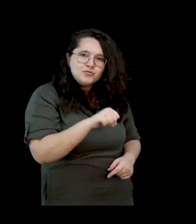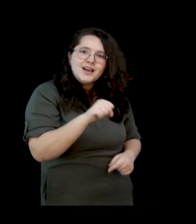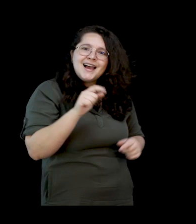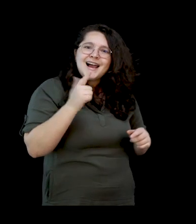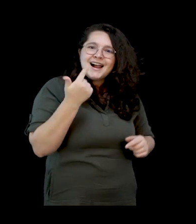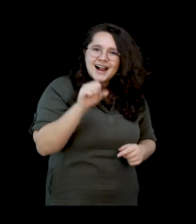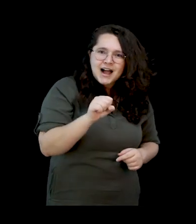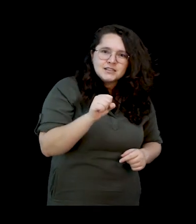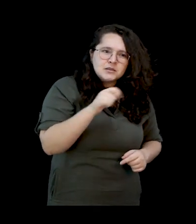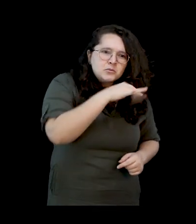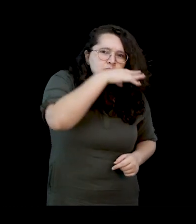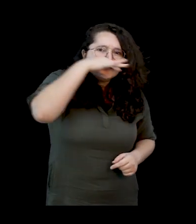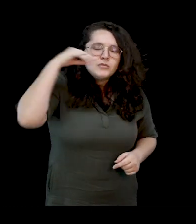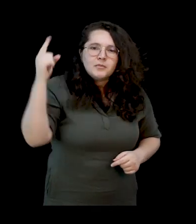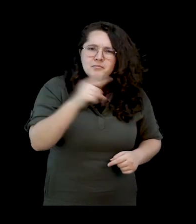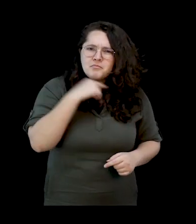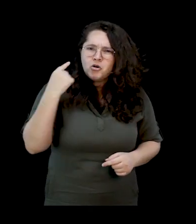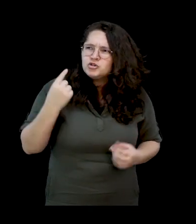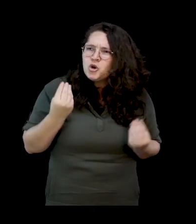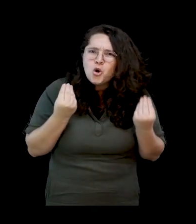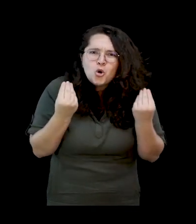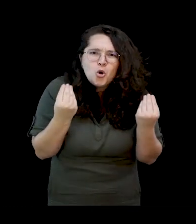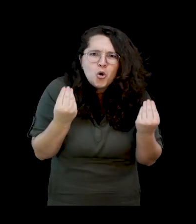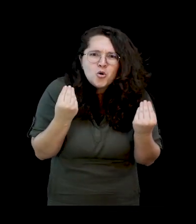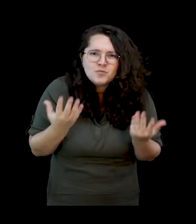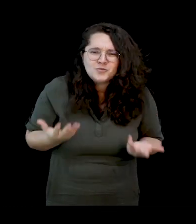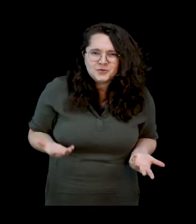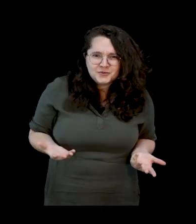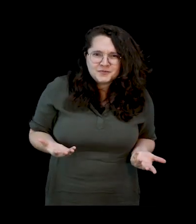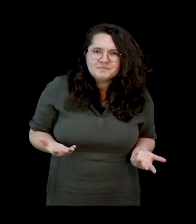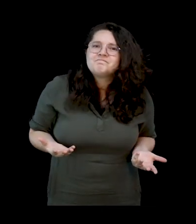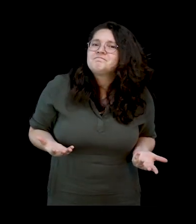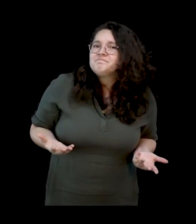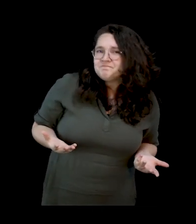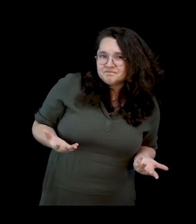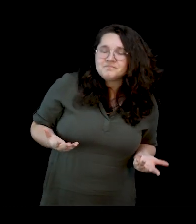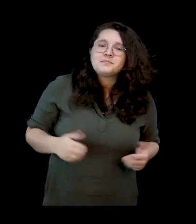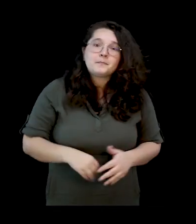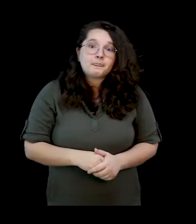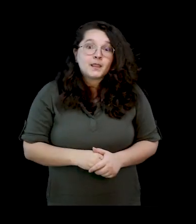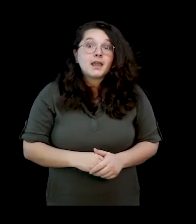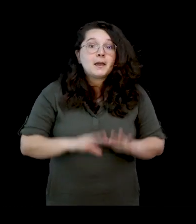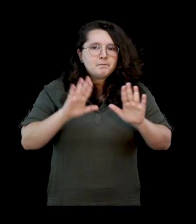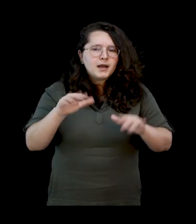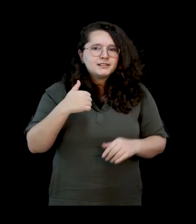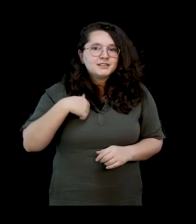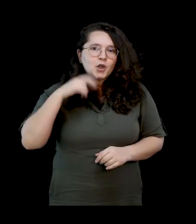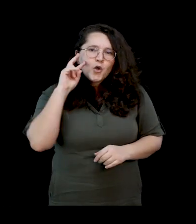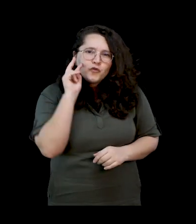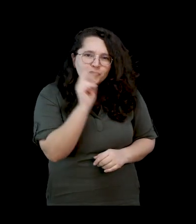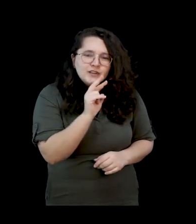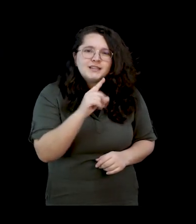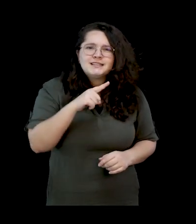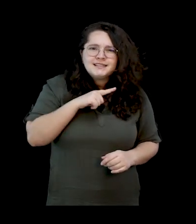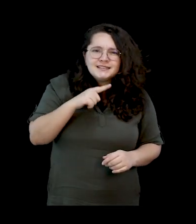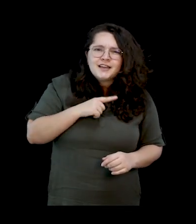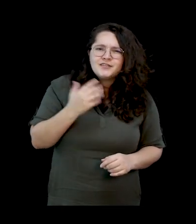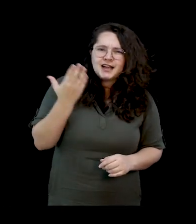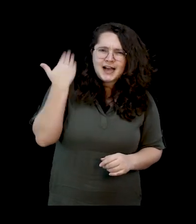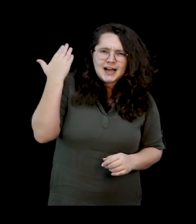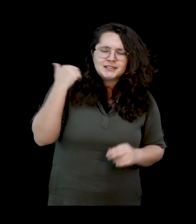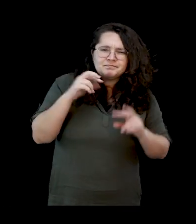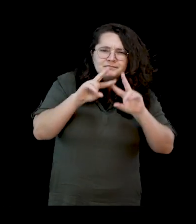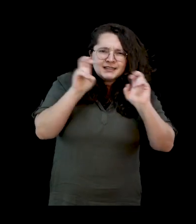E provavelmente, eu já não me lembro mais, provavelmente para mim também, até que eu li esta passagem, a minha primeira entrada